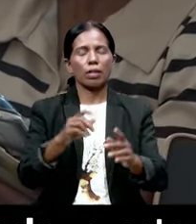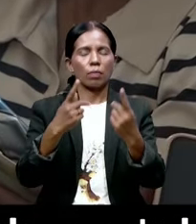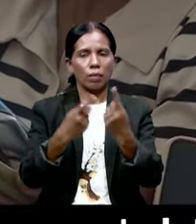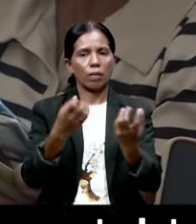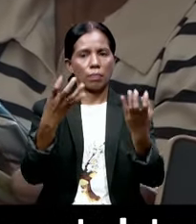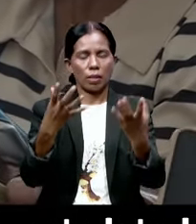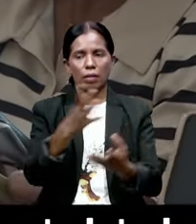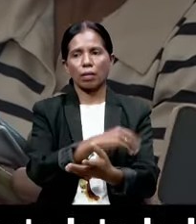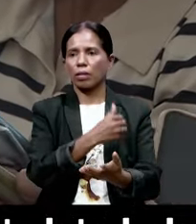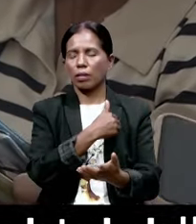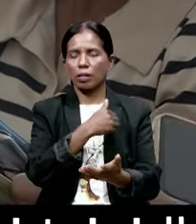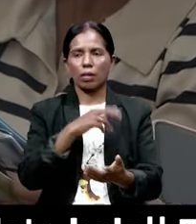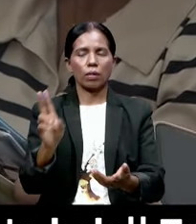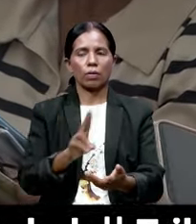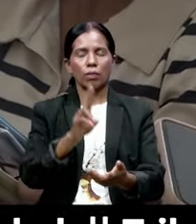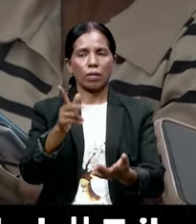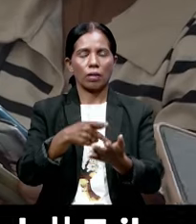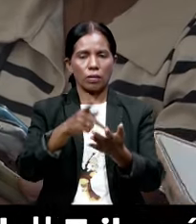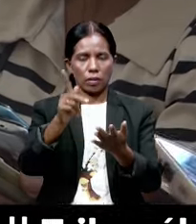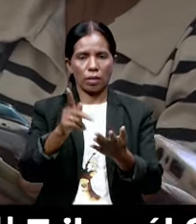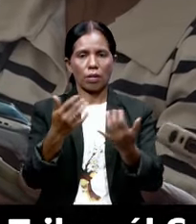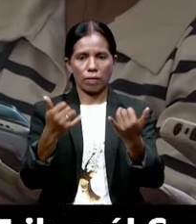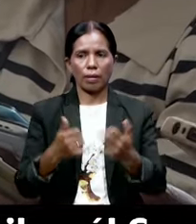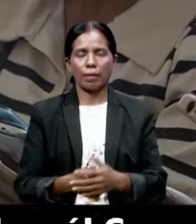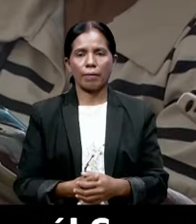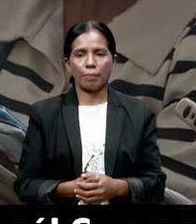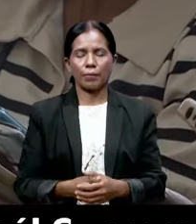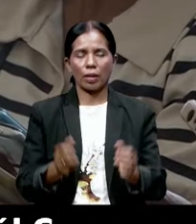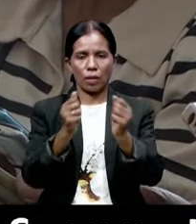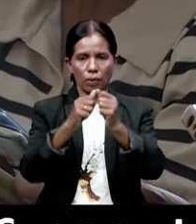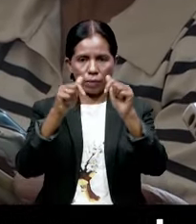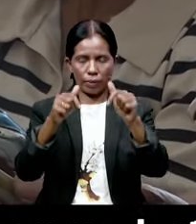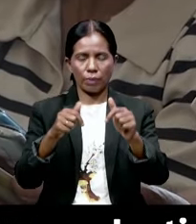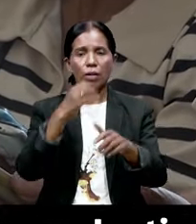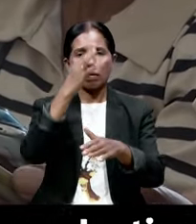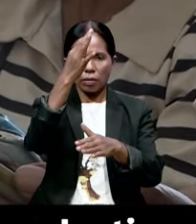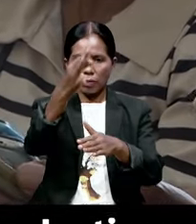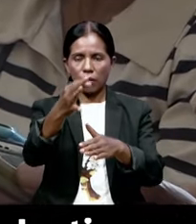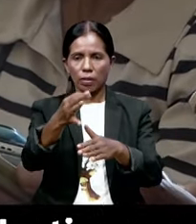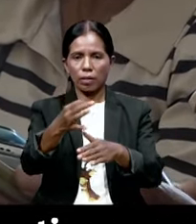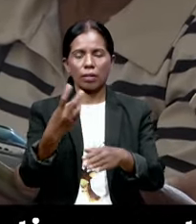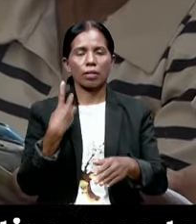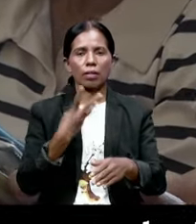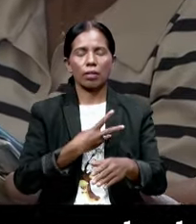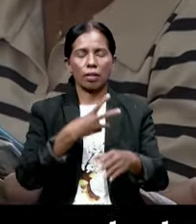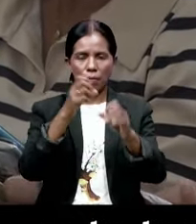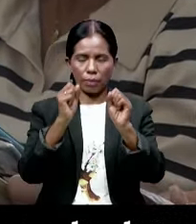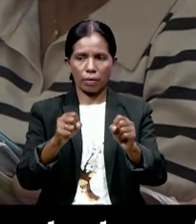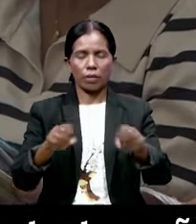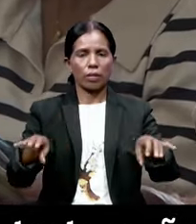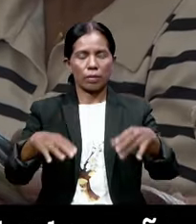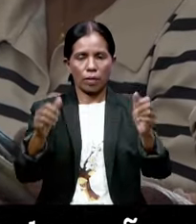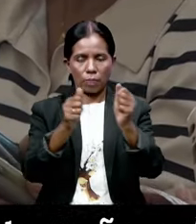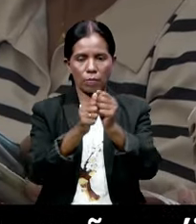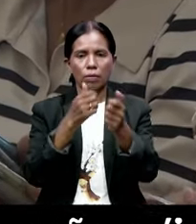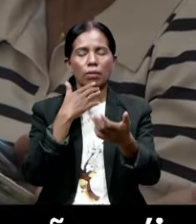dadau sidau uza pagamento digital yang honune ba oing espera katak ita bele servisu hamutu ko